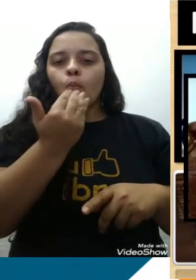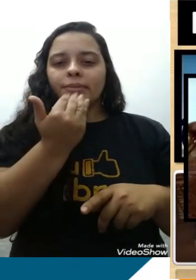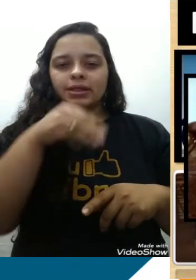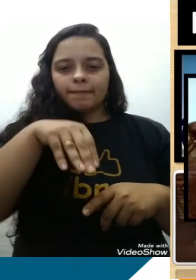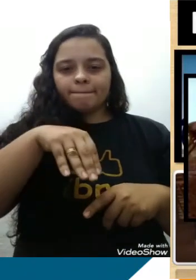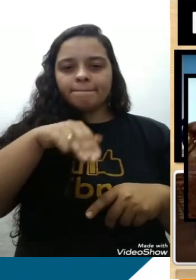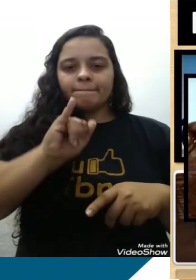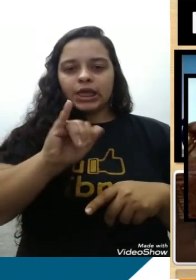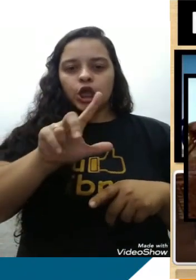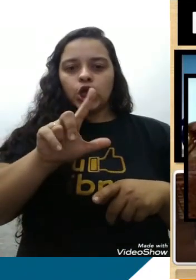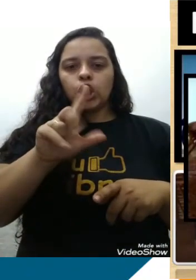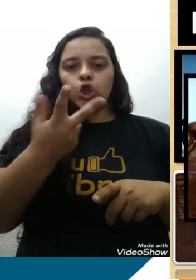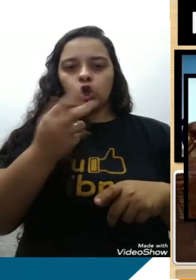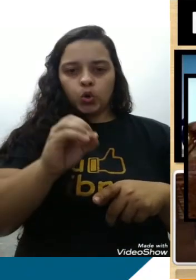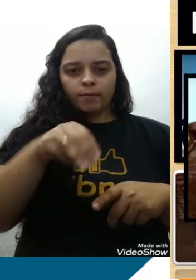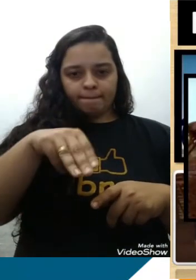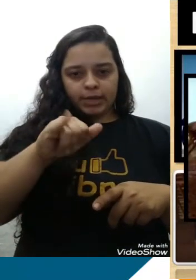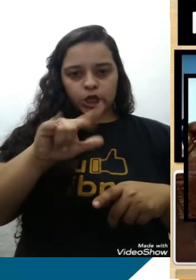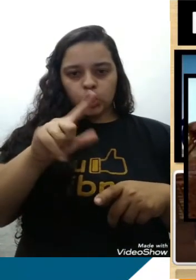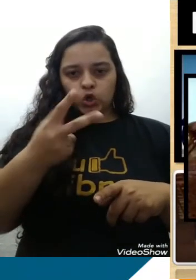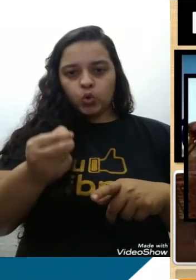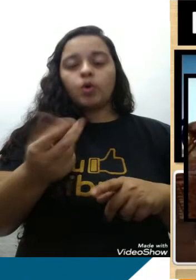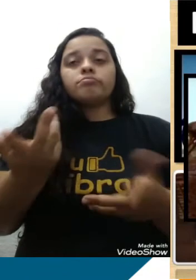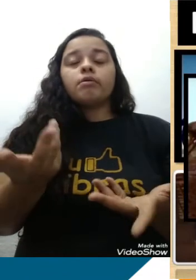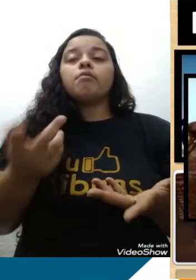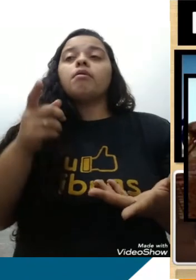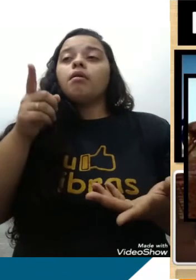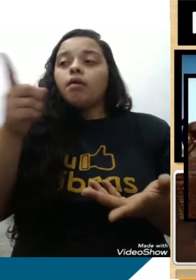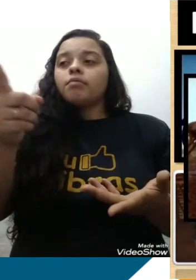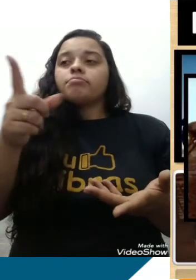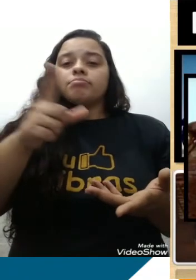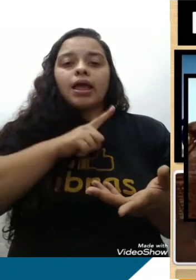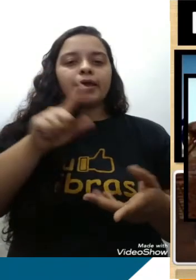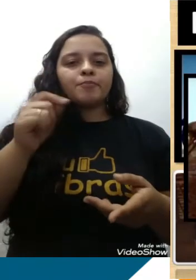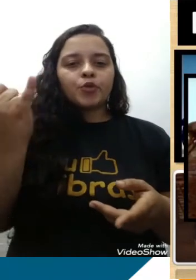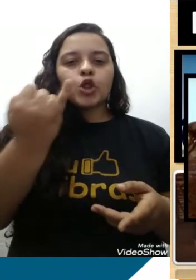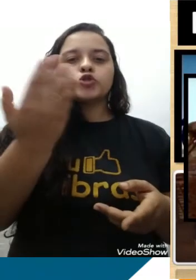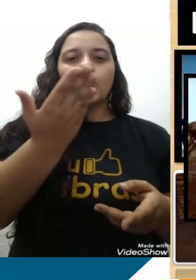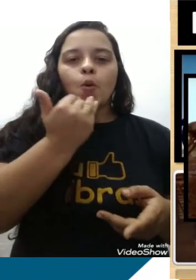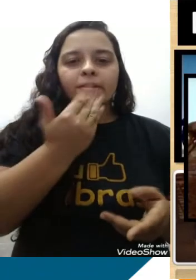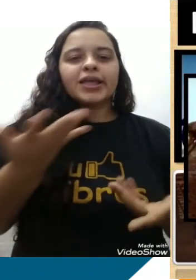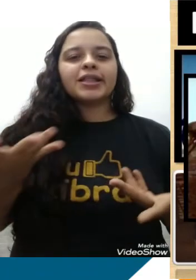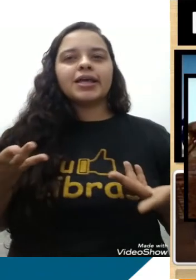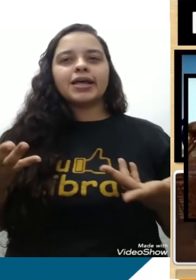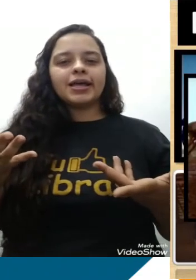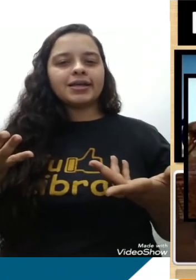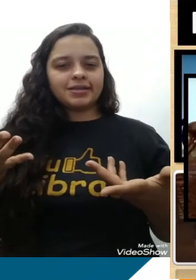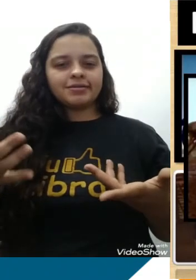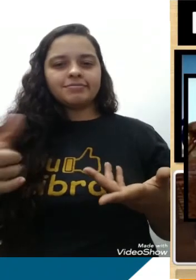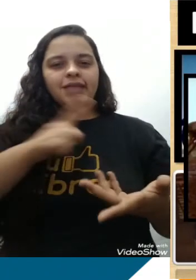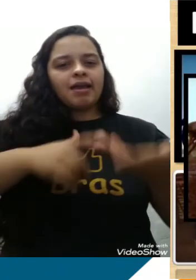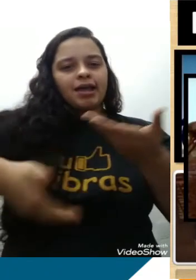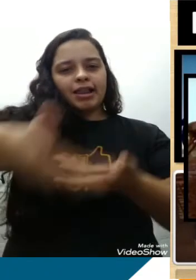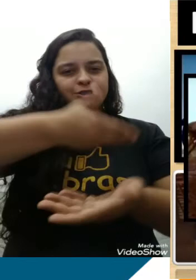um grande alimento utilizado pelos indígenas aqui no território que vai vir a ser o Brasil, mas é interessante porque ele é nativo do México, ou seja, isso